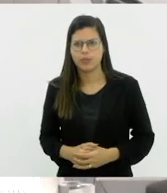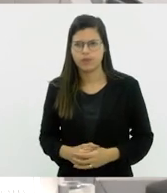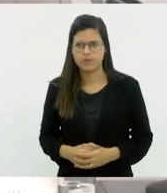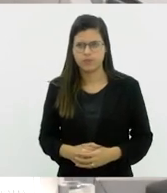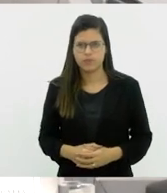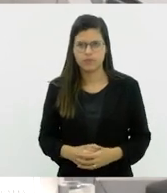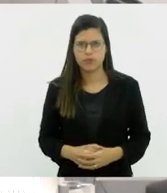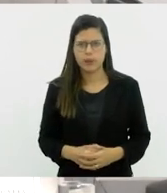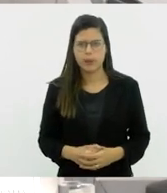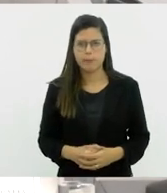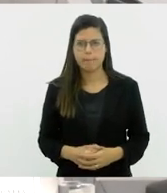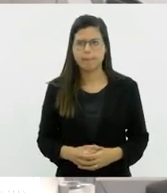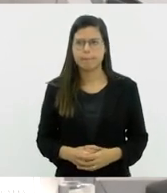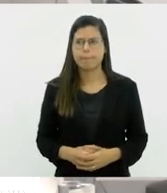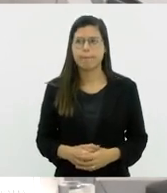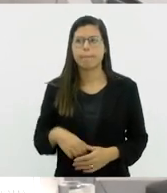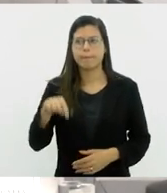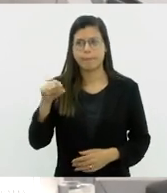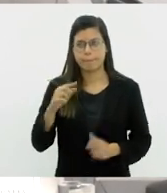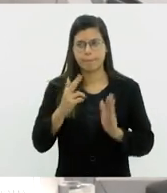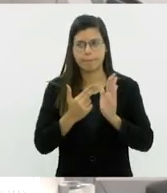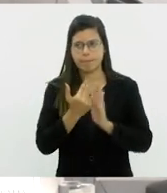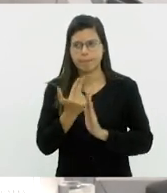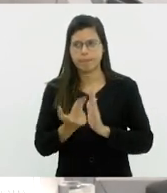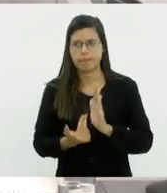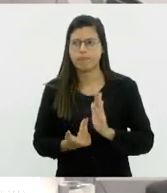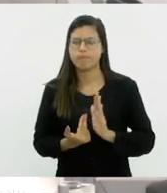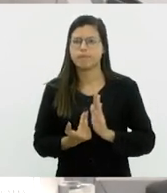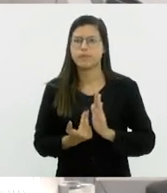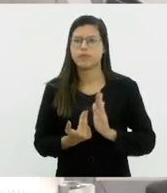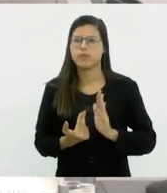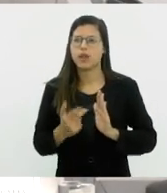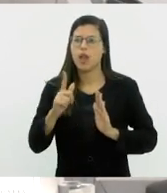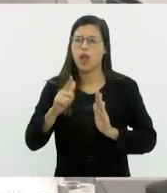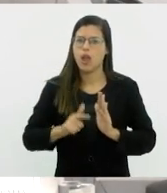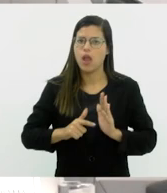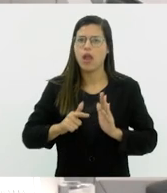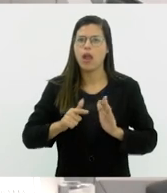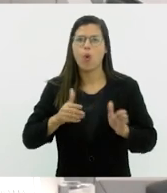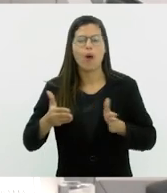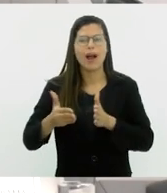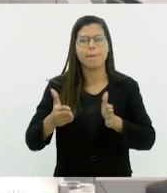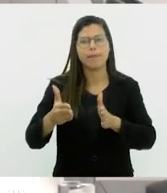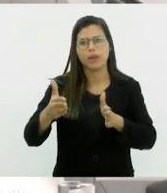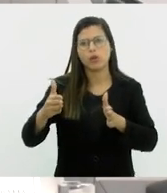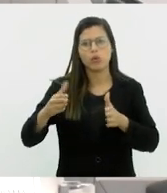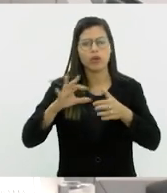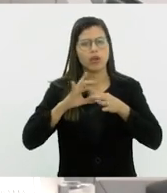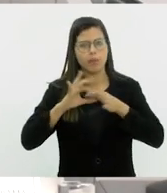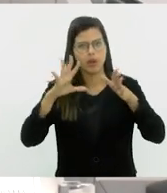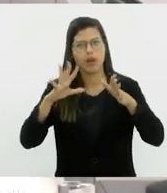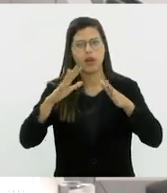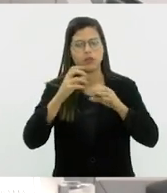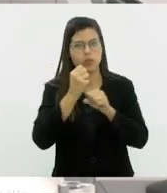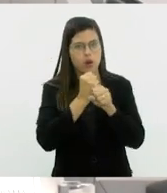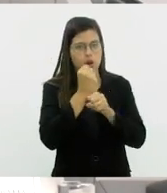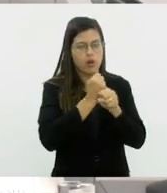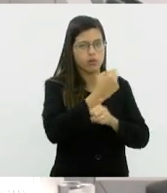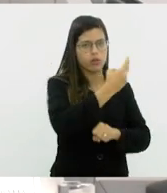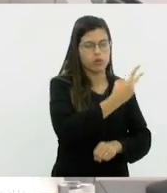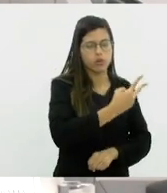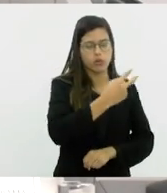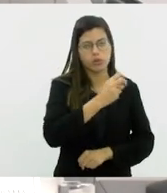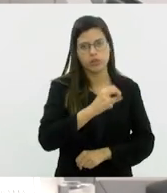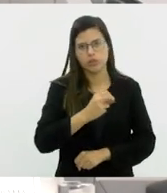aqui. Essa que está aqui são as rotas autorizadas do nosso TAC de 2012. E essa